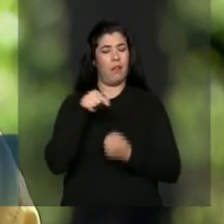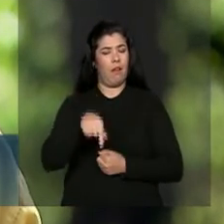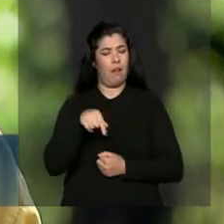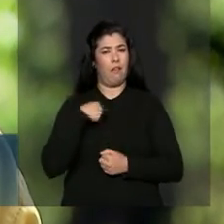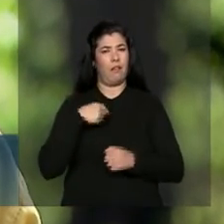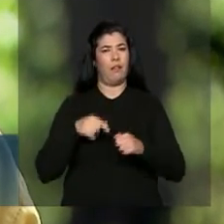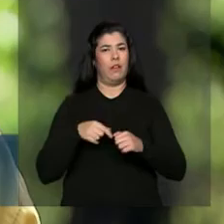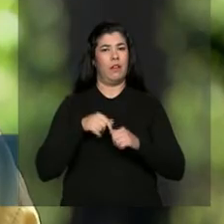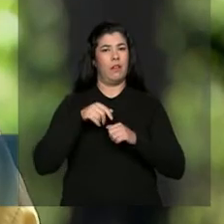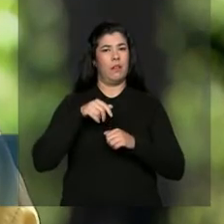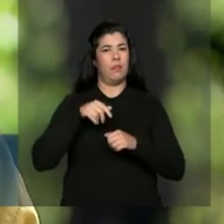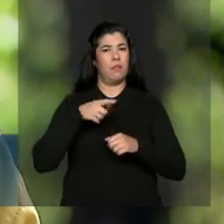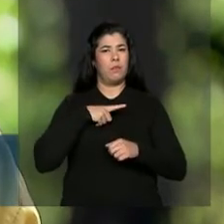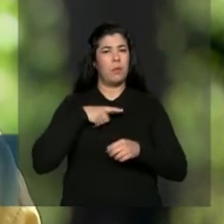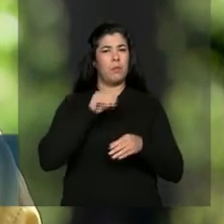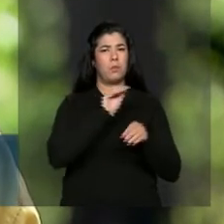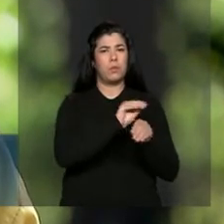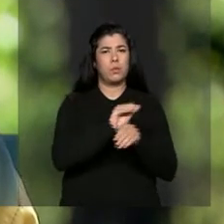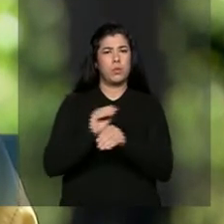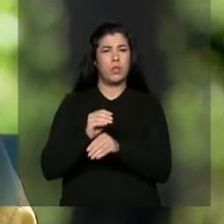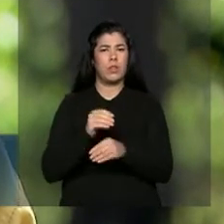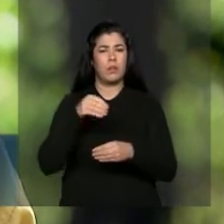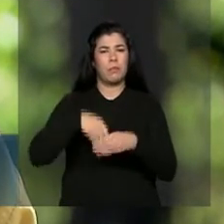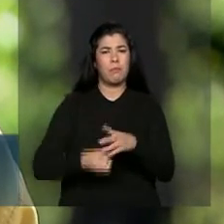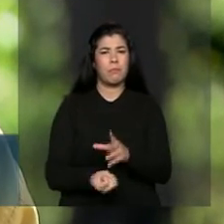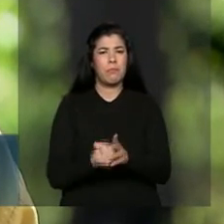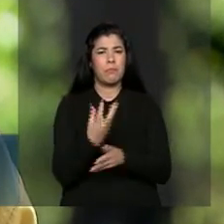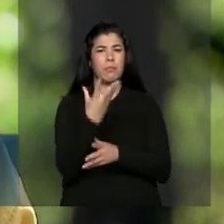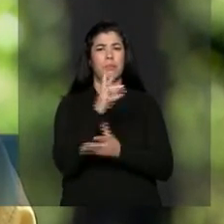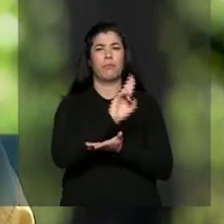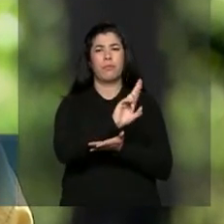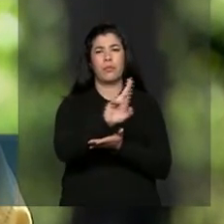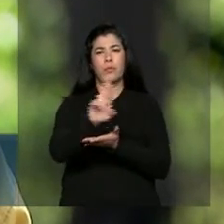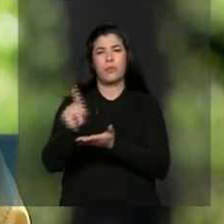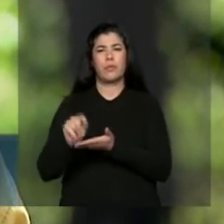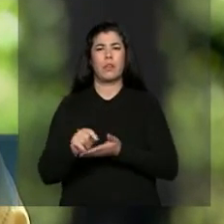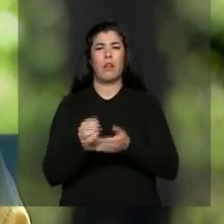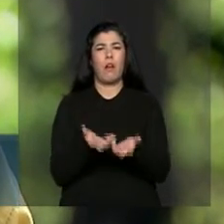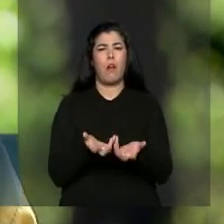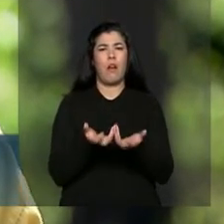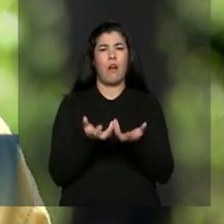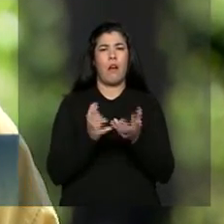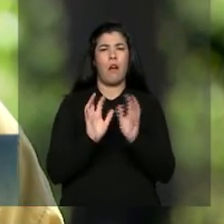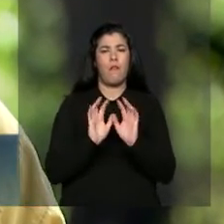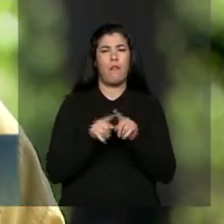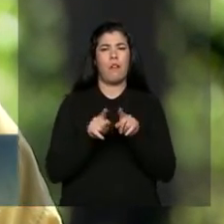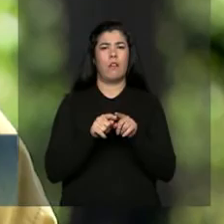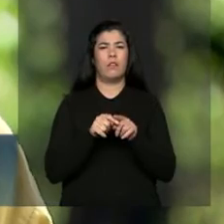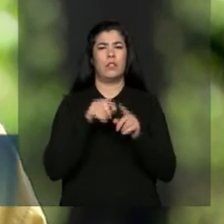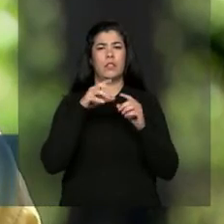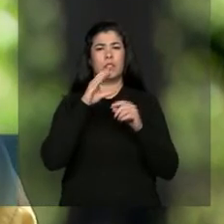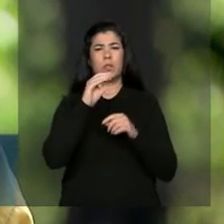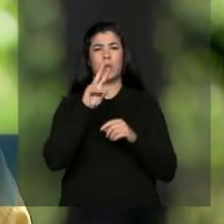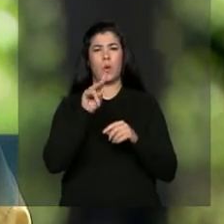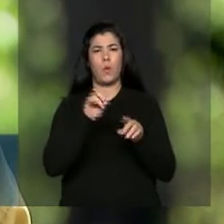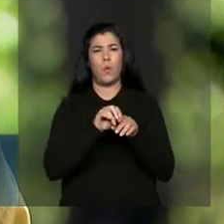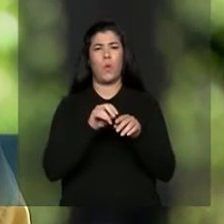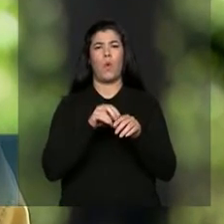planto de tudo um pouco, né? Alface, couve, giló, né?